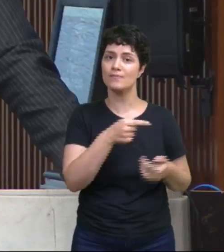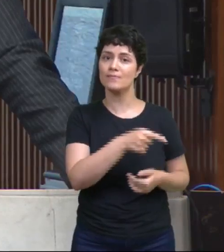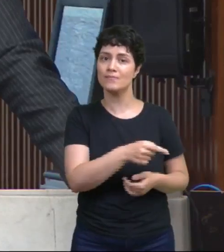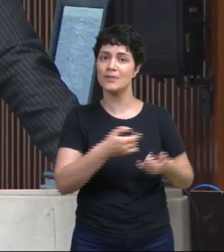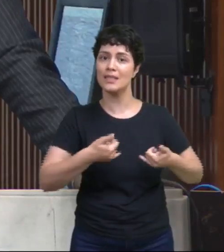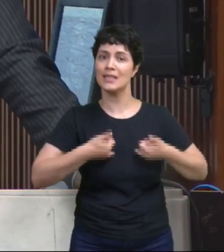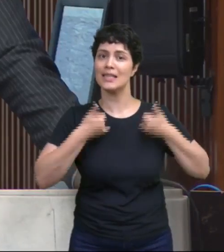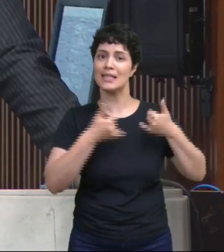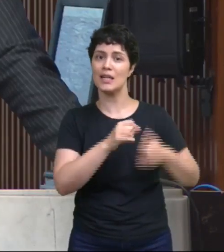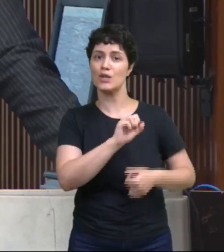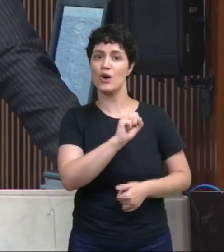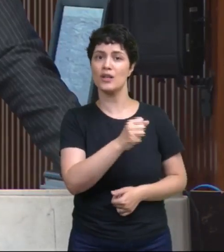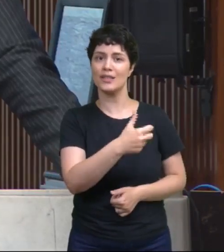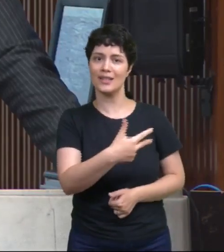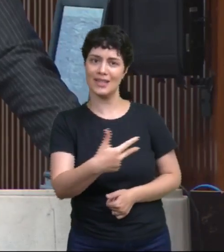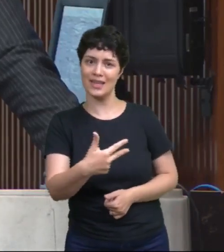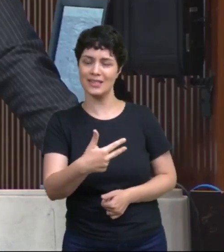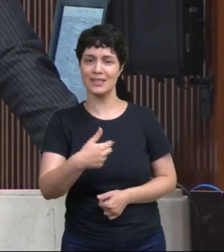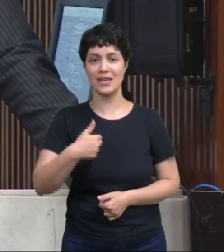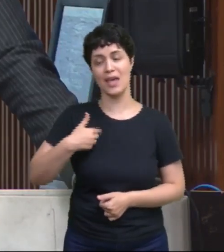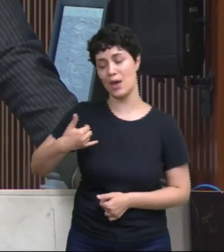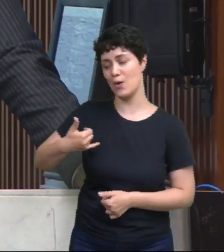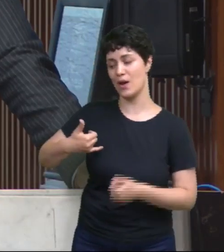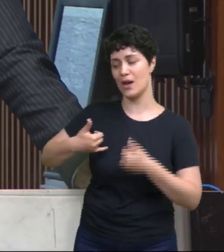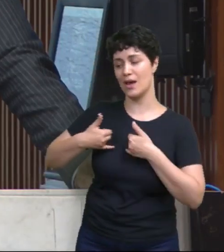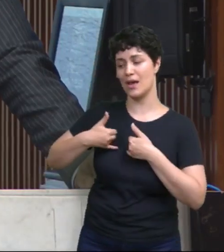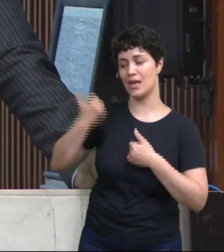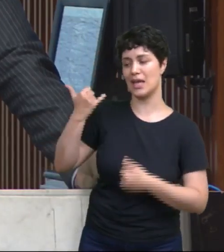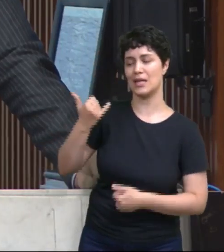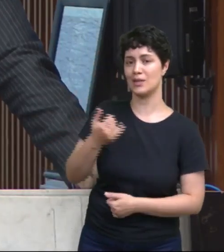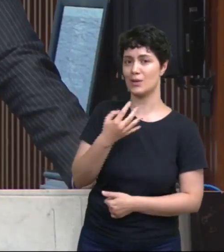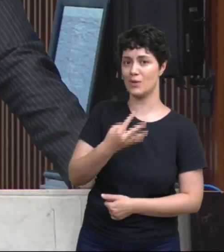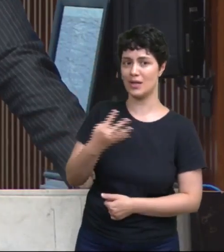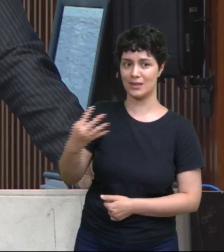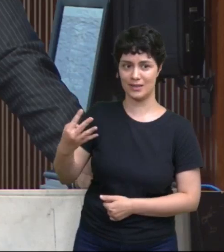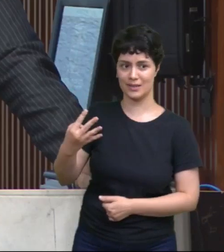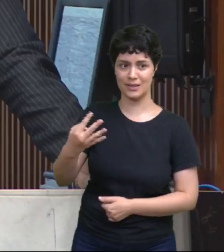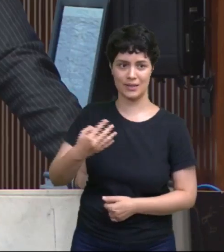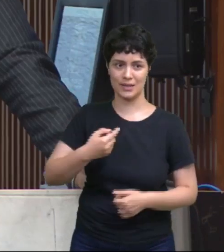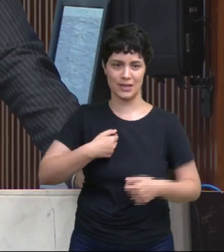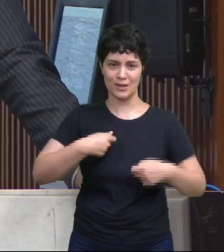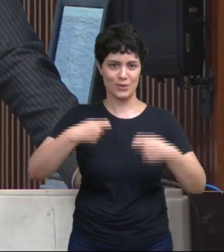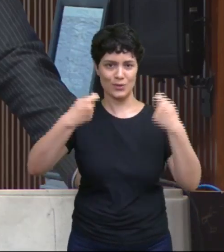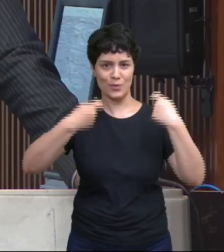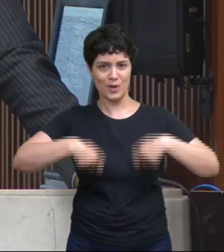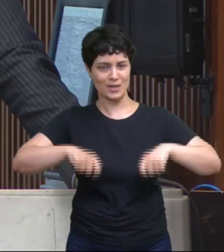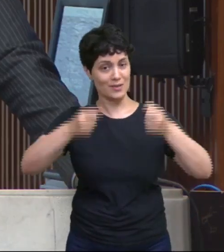eu com 44, não preciso contar aqui a história do político.